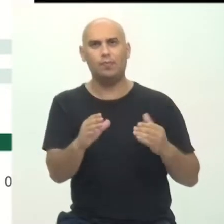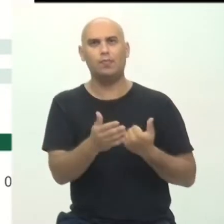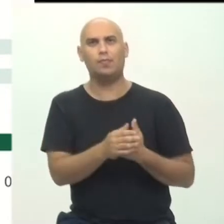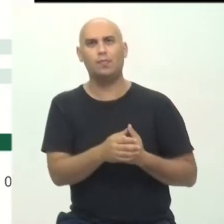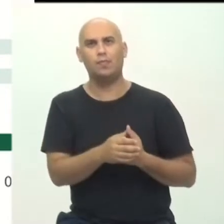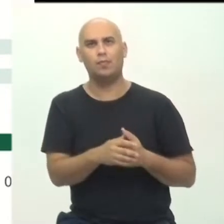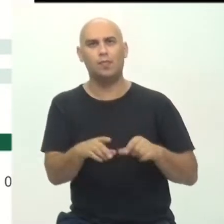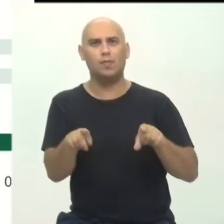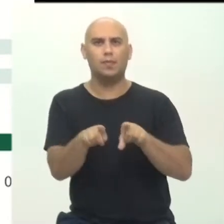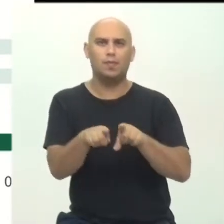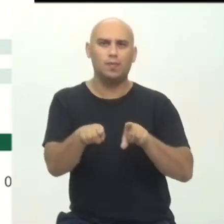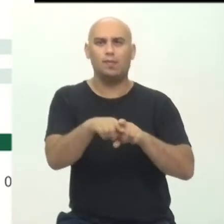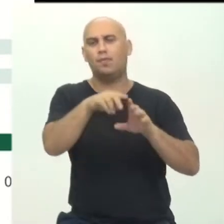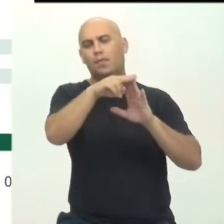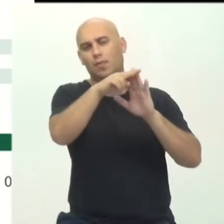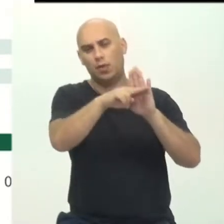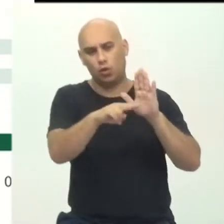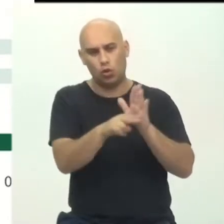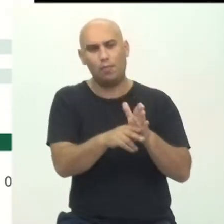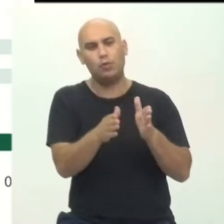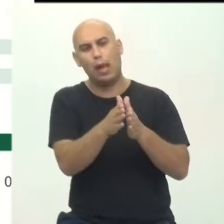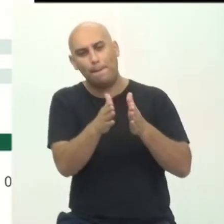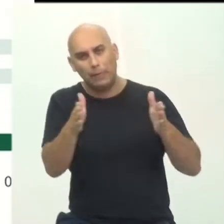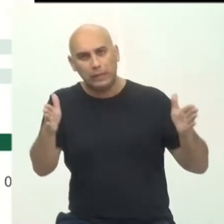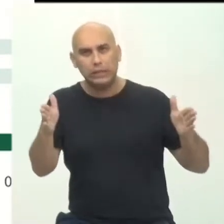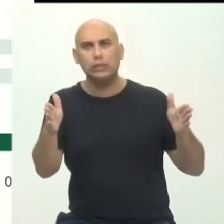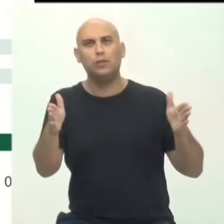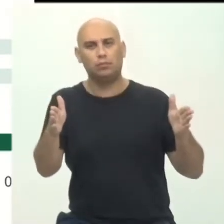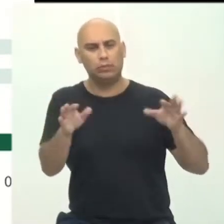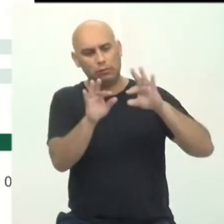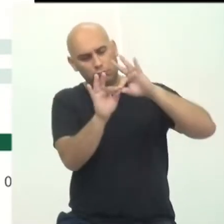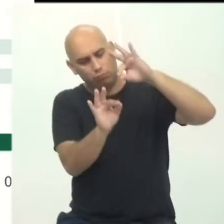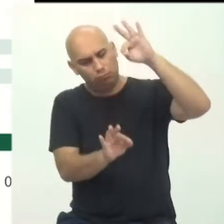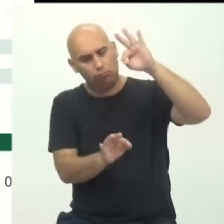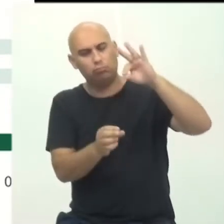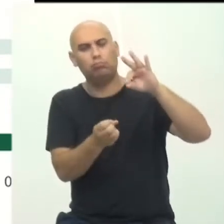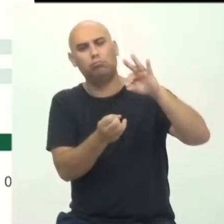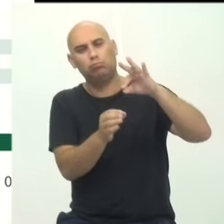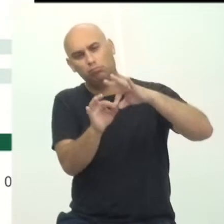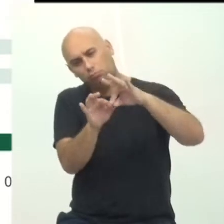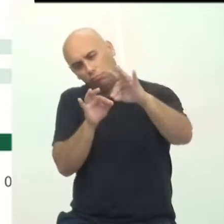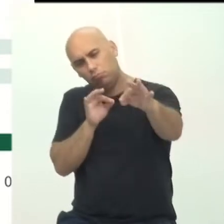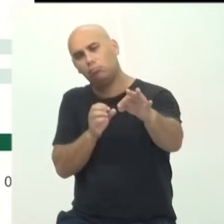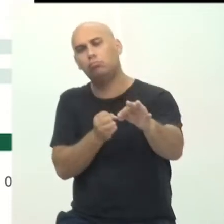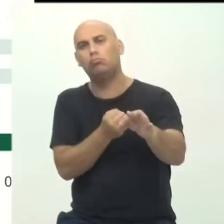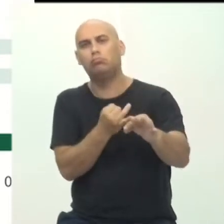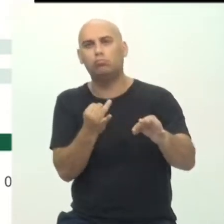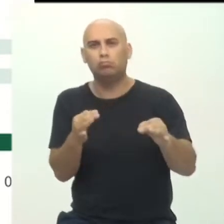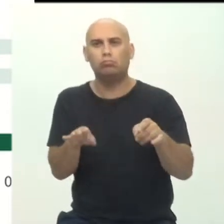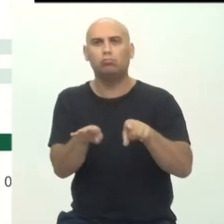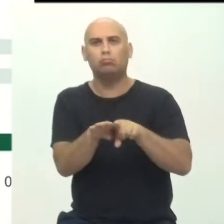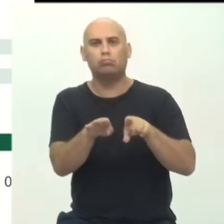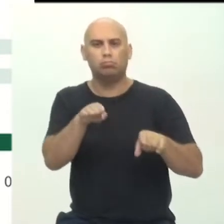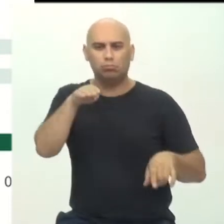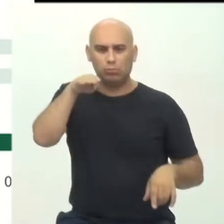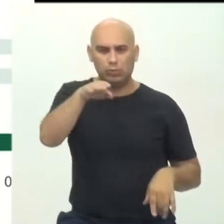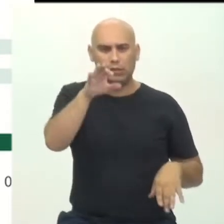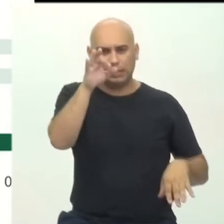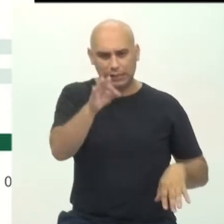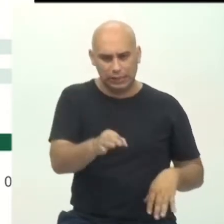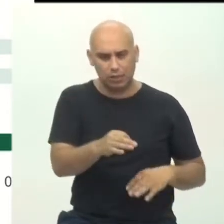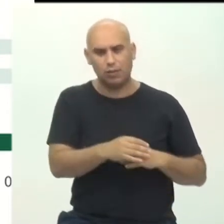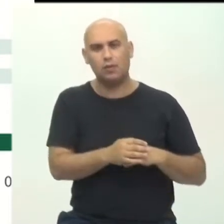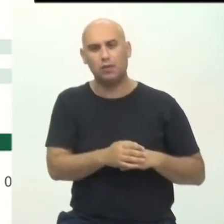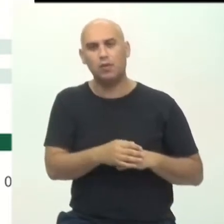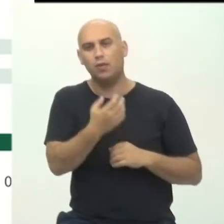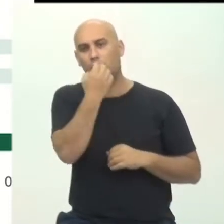às normas, dimensionamentos, entre esses inclinações seguras. Isso é muito